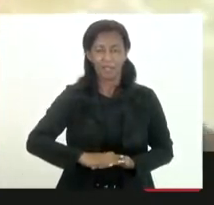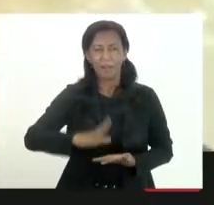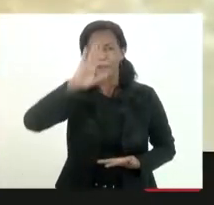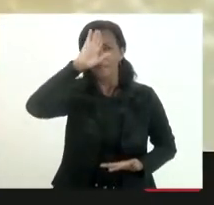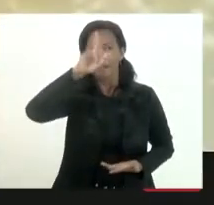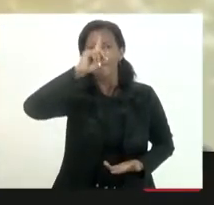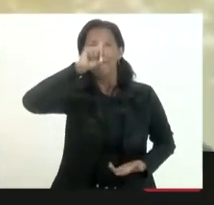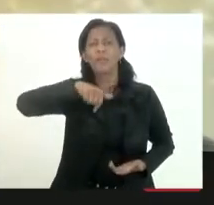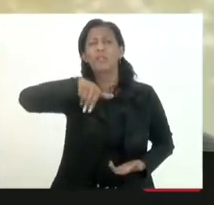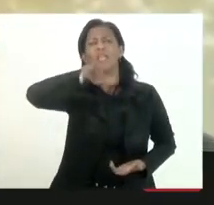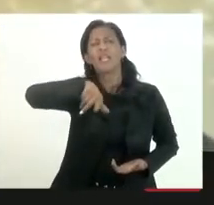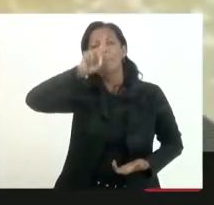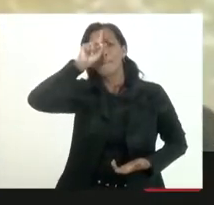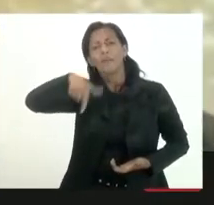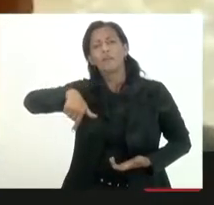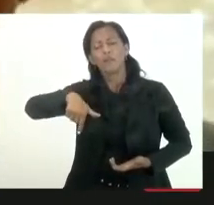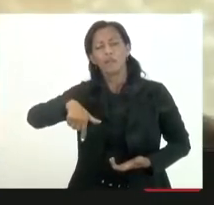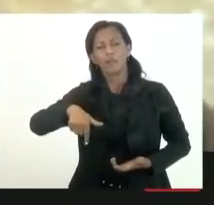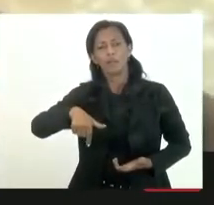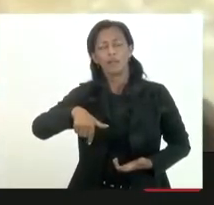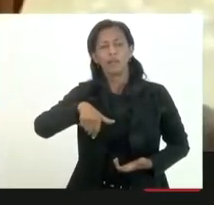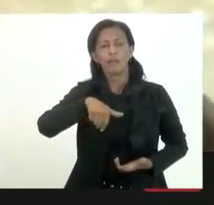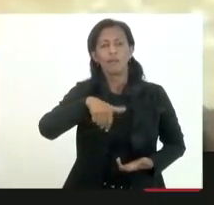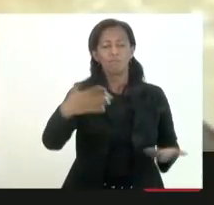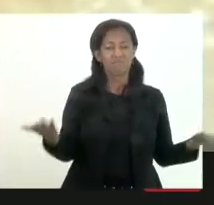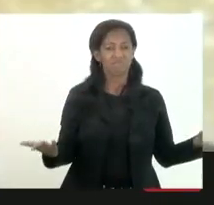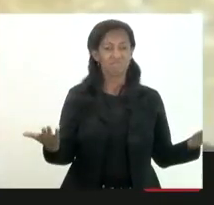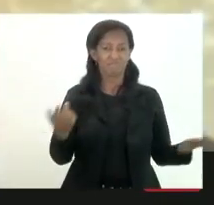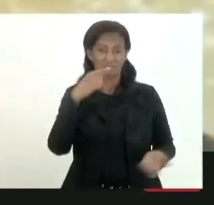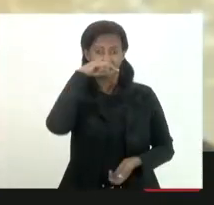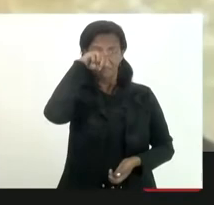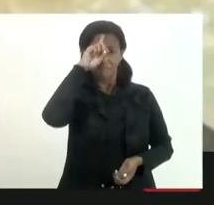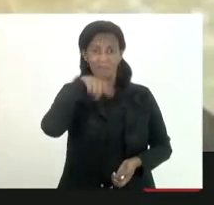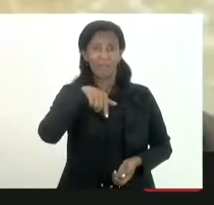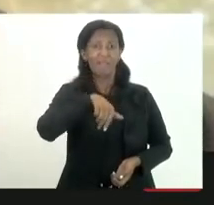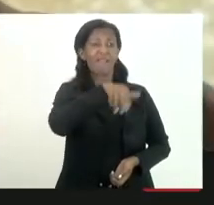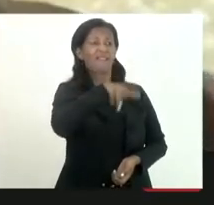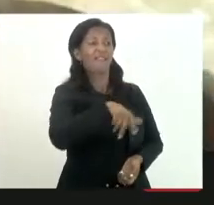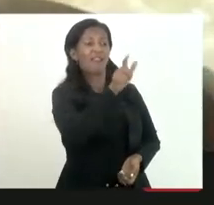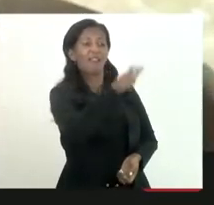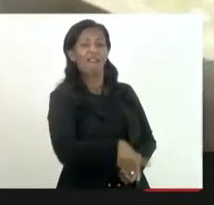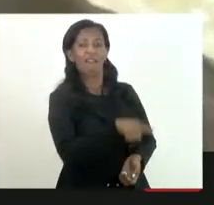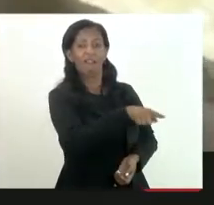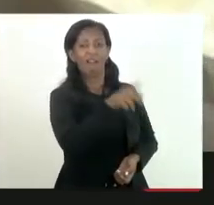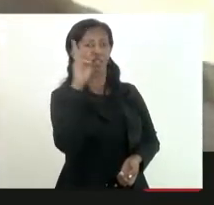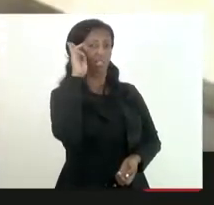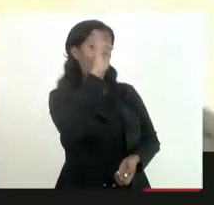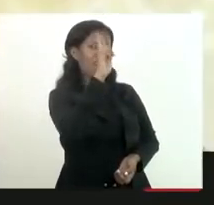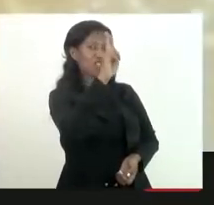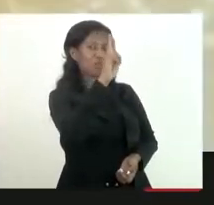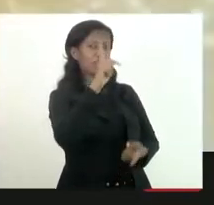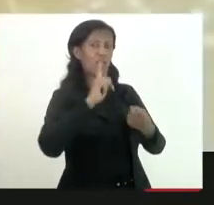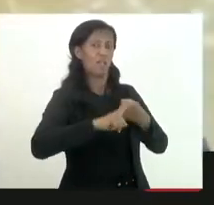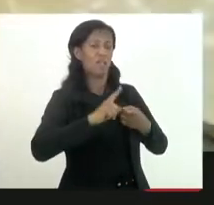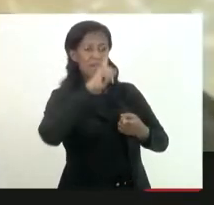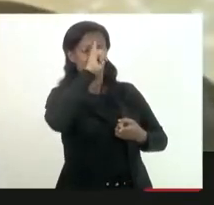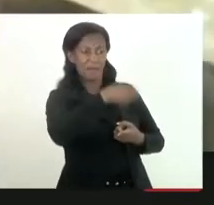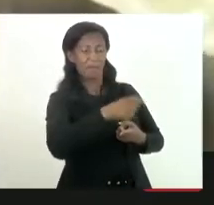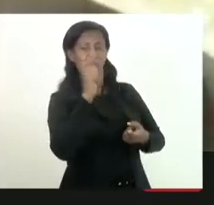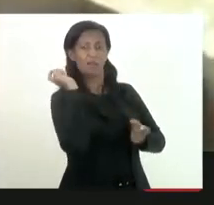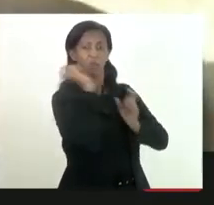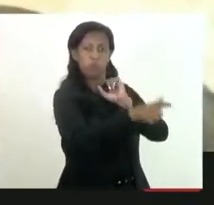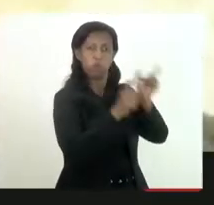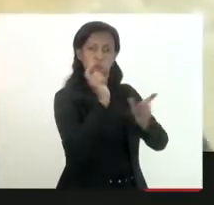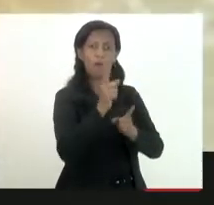quem? A mando de quem? Você tem que saber quem é o sujeito que manda interpretar, quem é o sujeito que